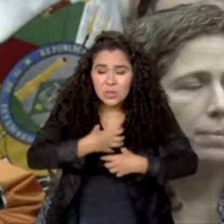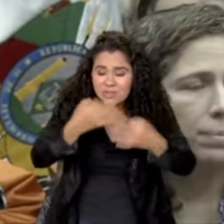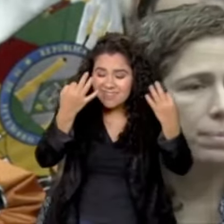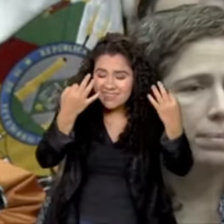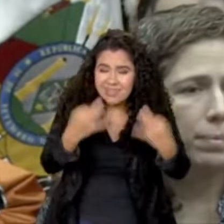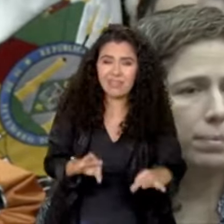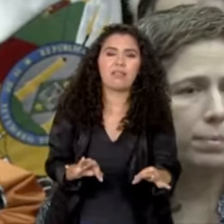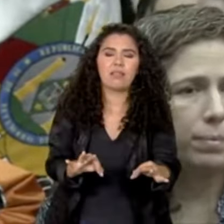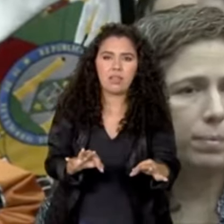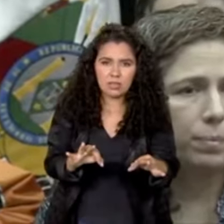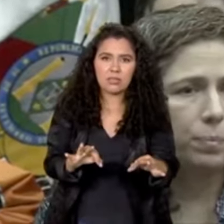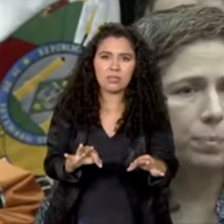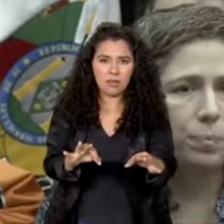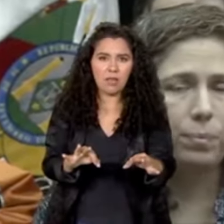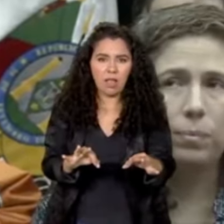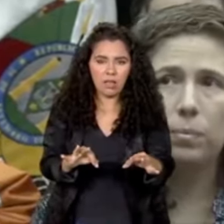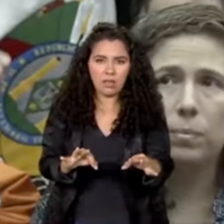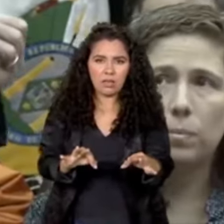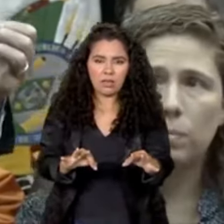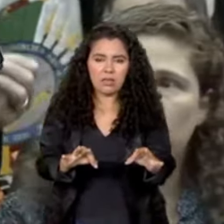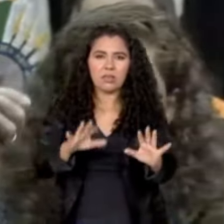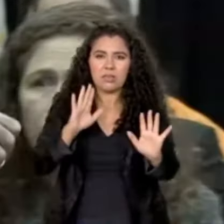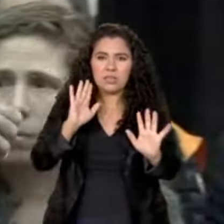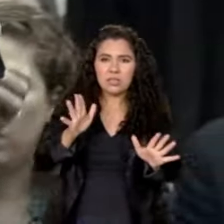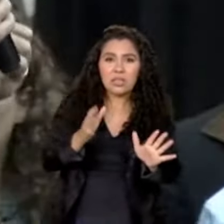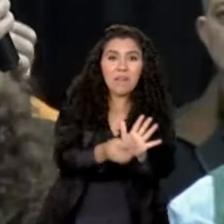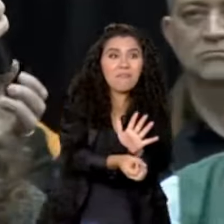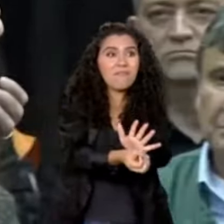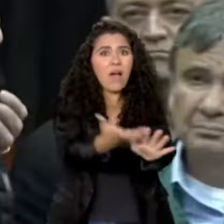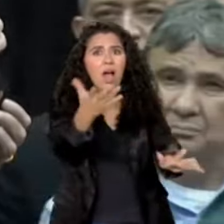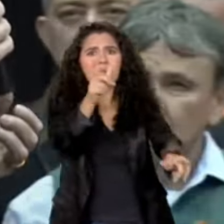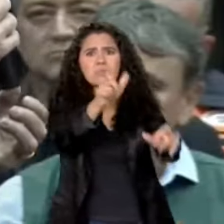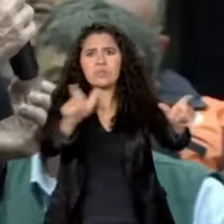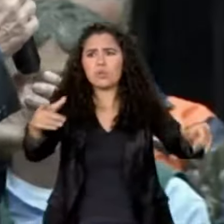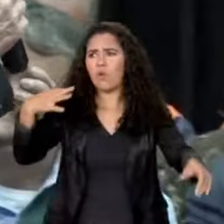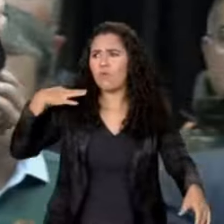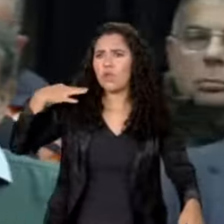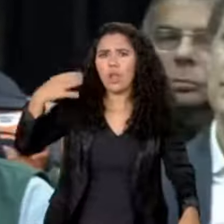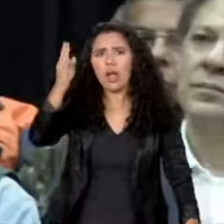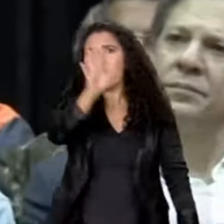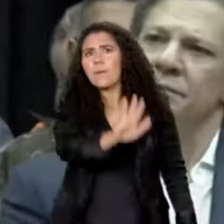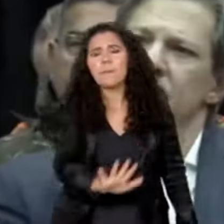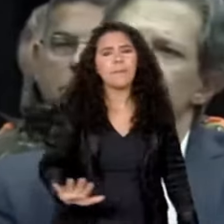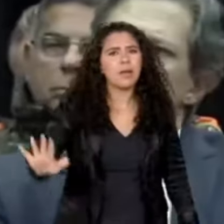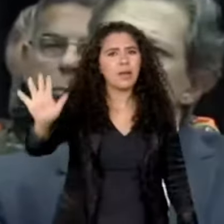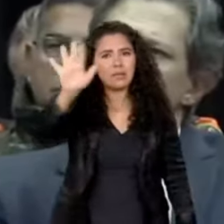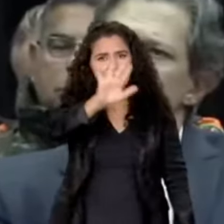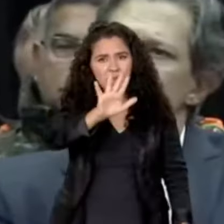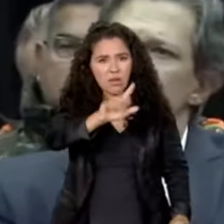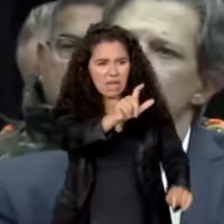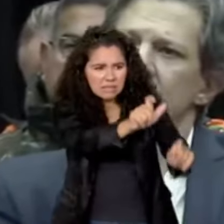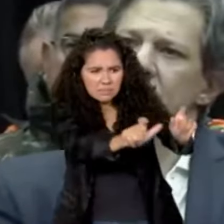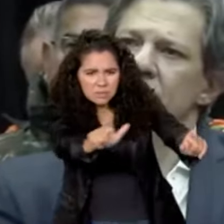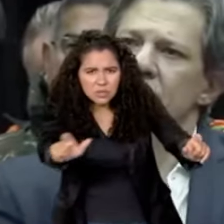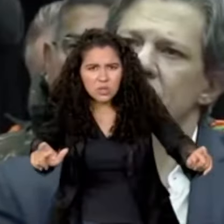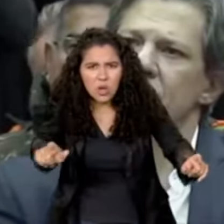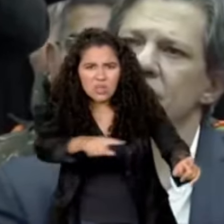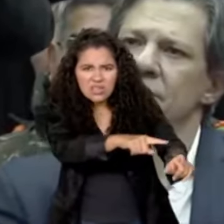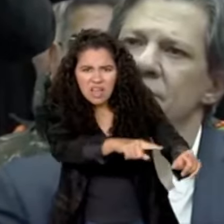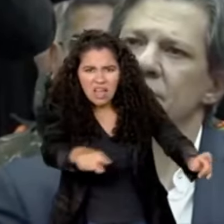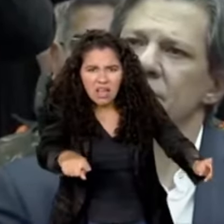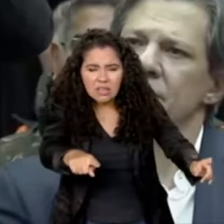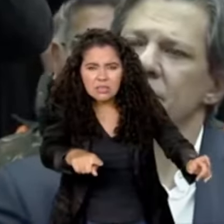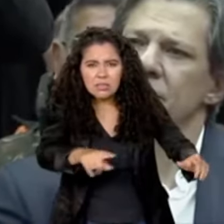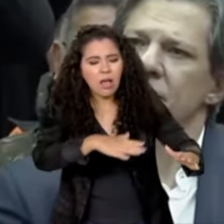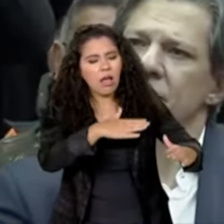certeza que depois desses milhões de voluntários no Brasil inteiro, esse tipo de gente, mais dia